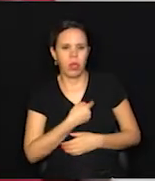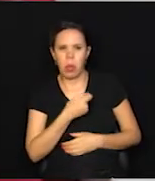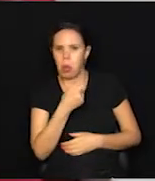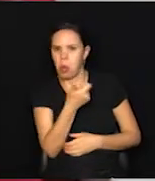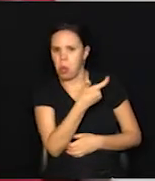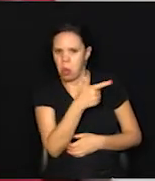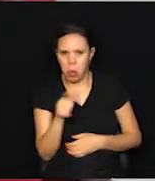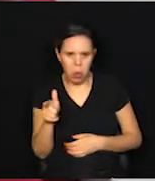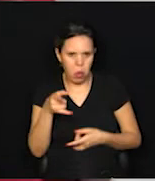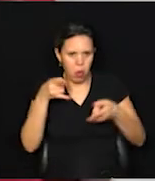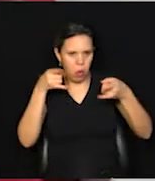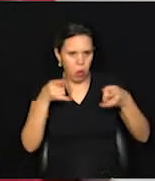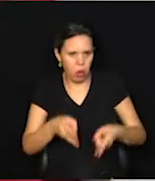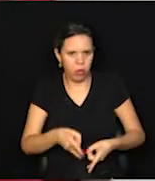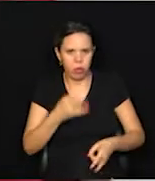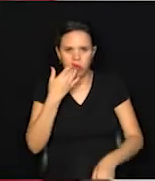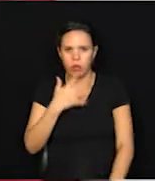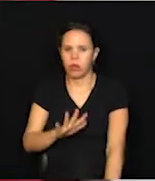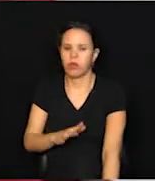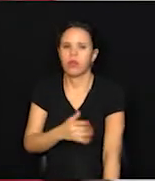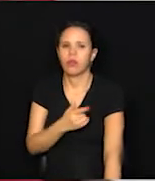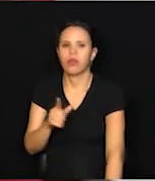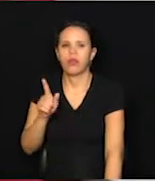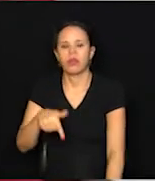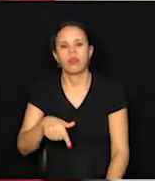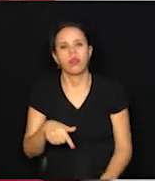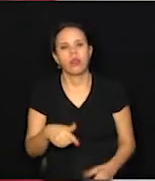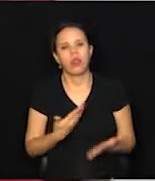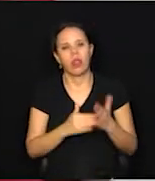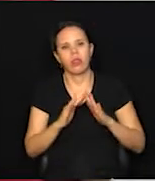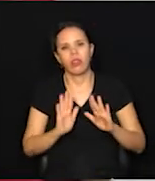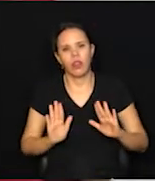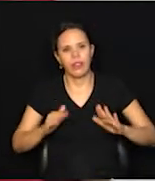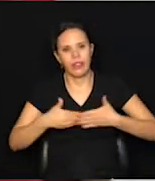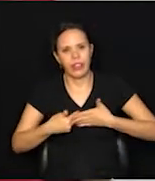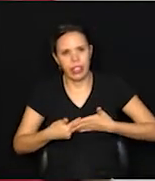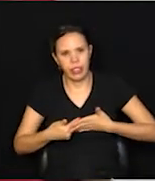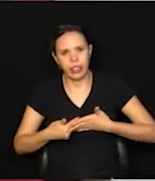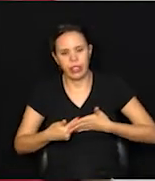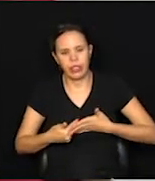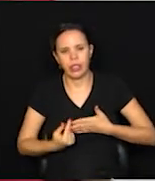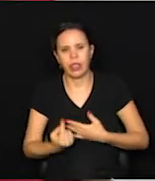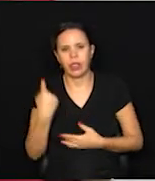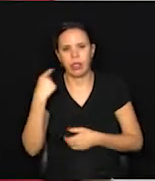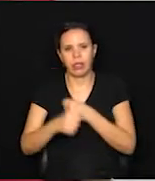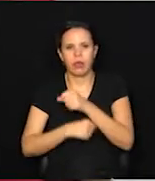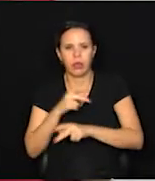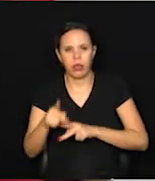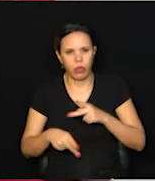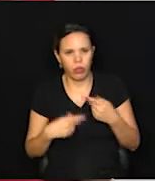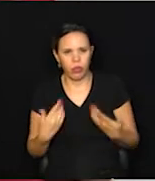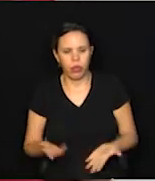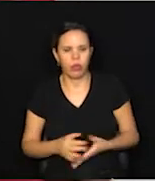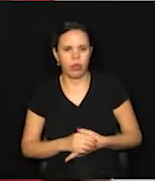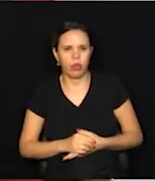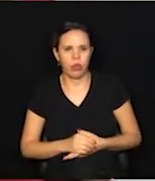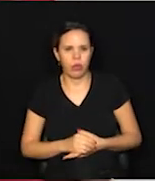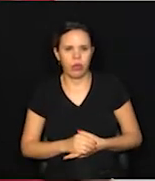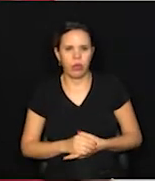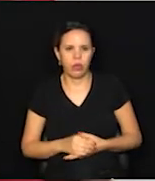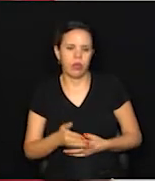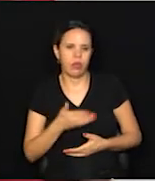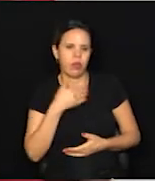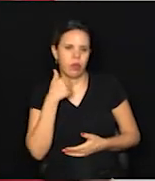tivemos internação de crianças. Com essa história das escolas fechadas na ocasião e a população aderindo melhor